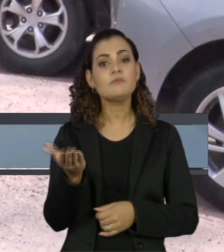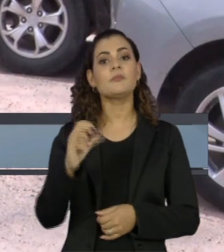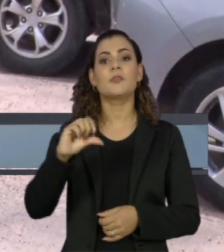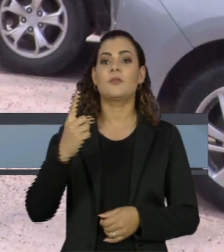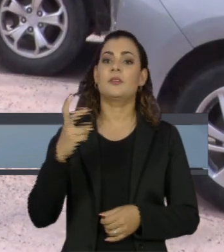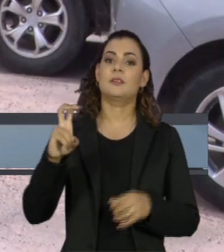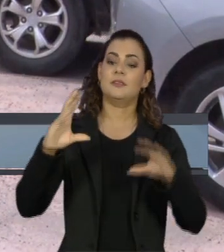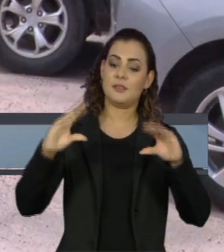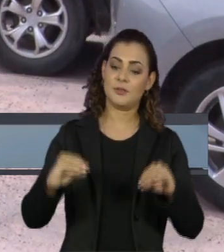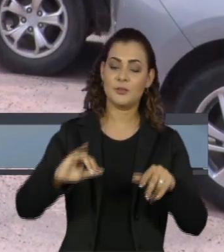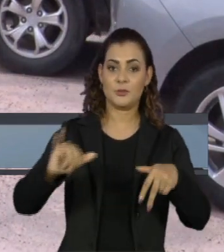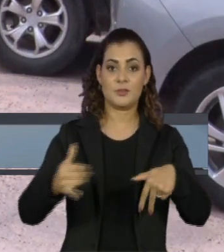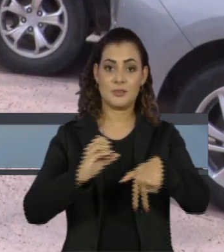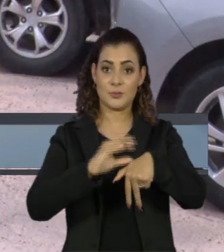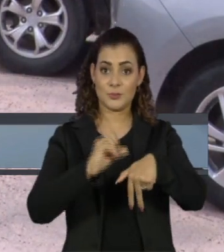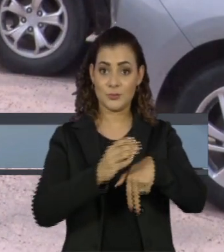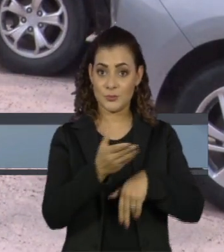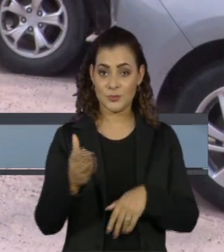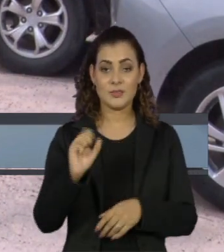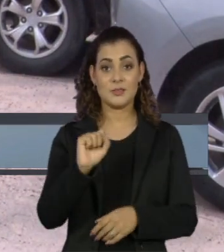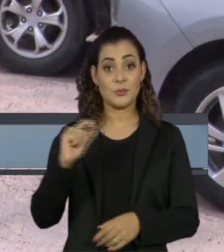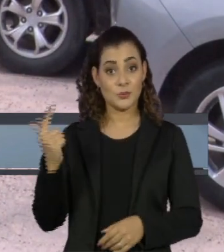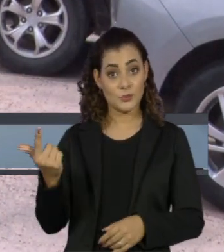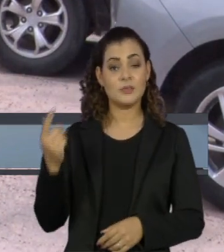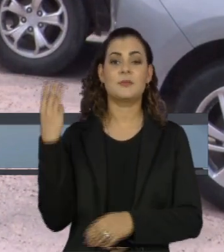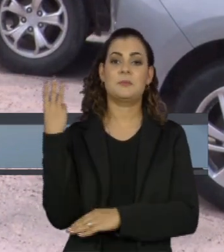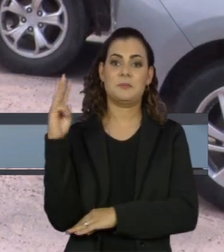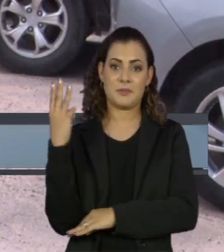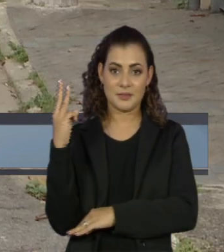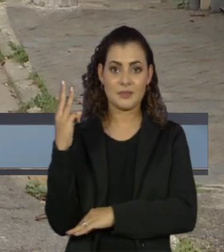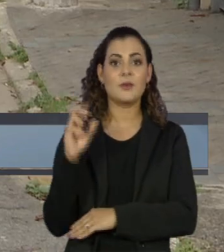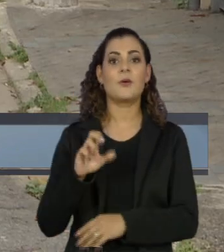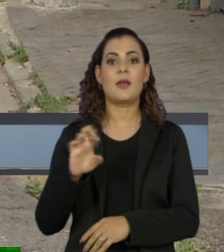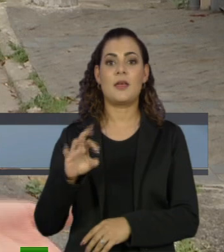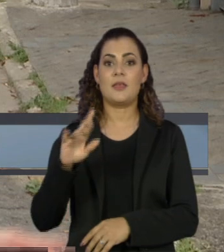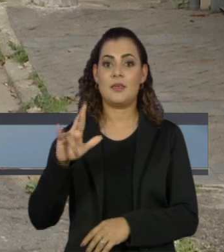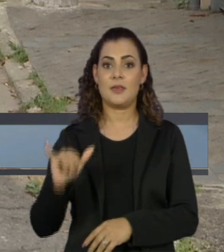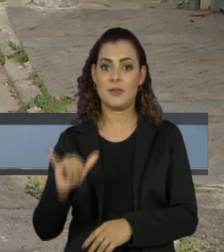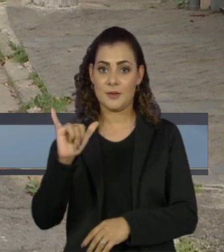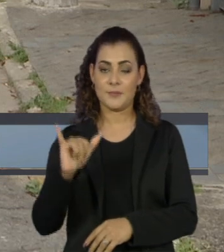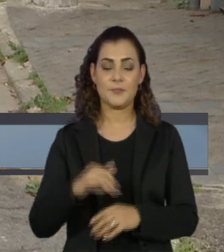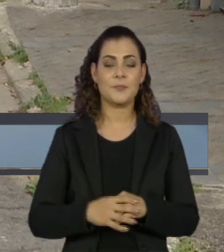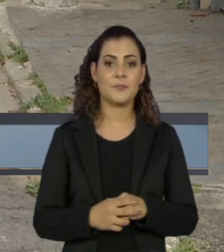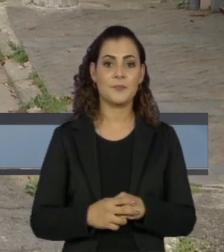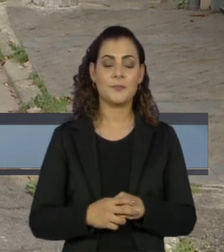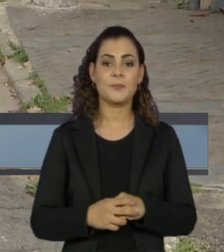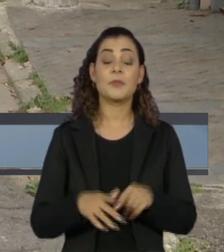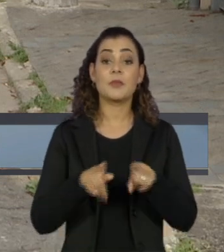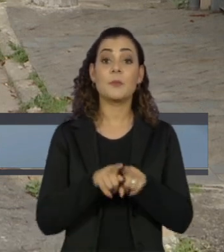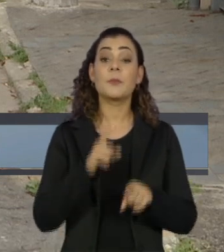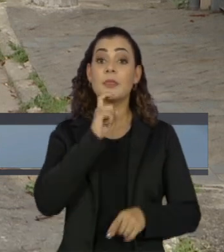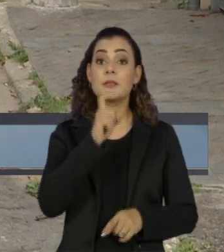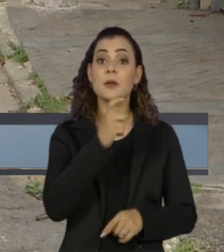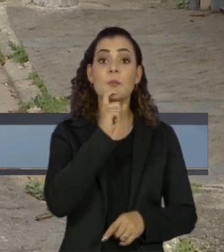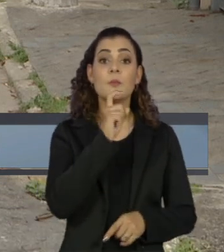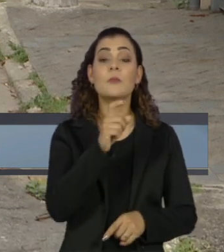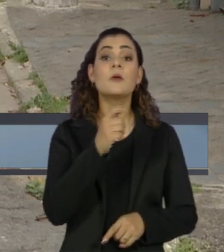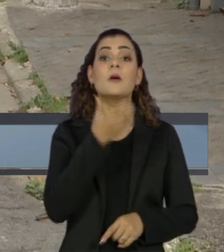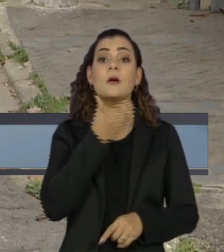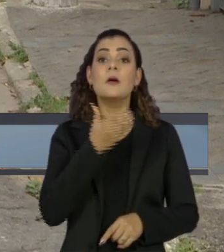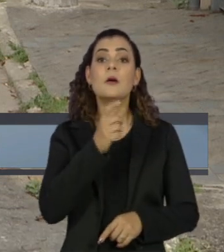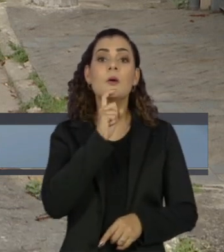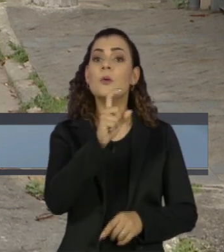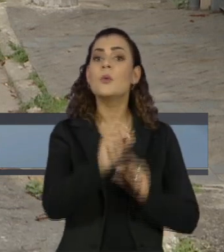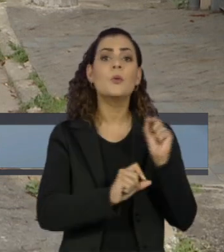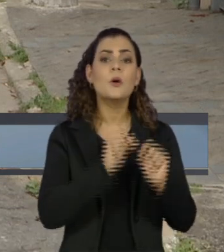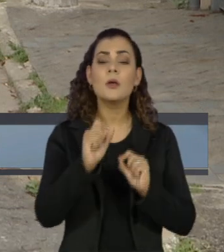9:15 da noite o Jornal da Cultura São Luís Maranhão Erick Souza campanha dezembro Verde alerta para o abandono e maus